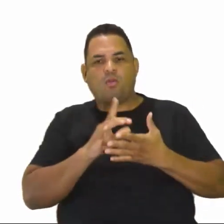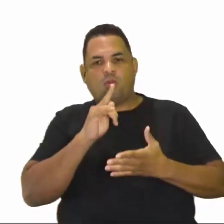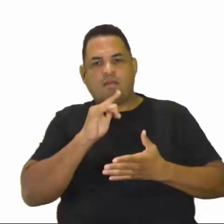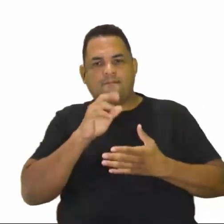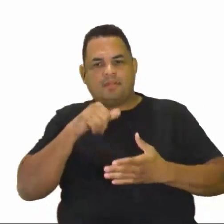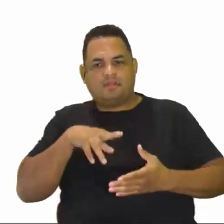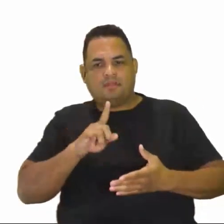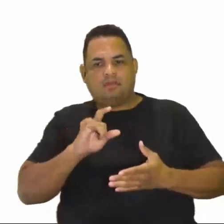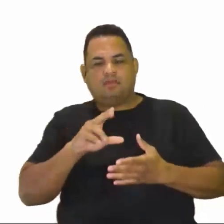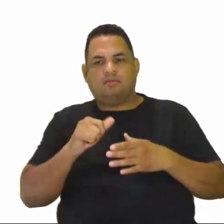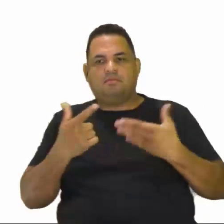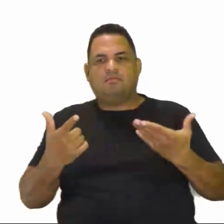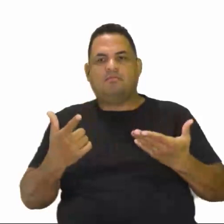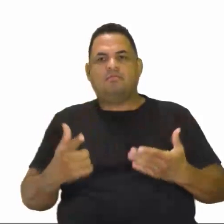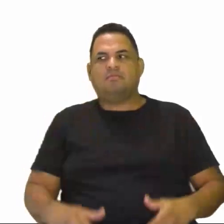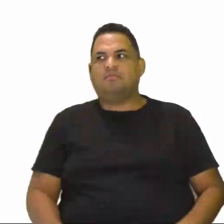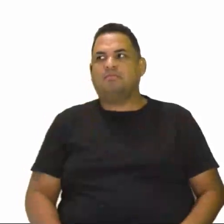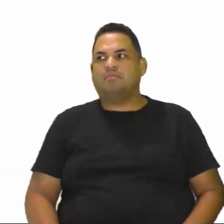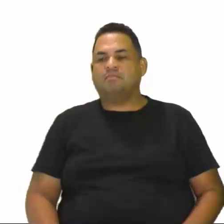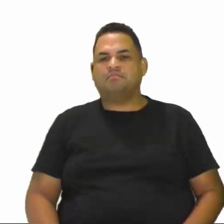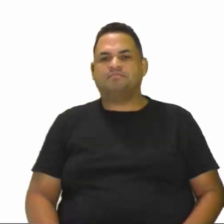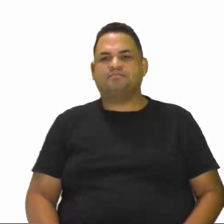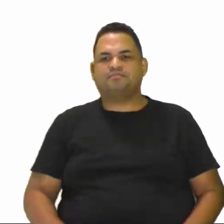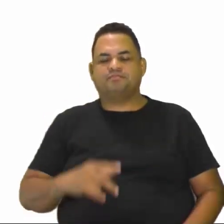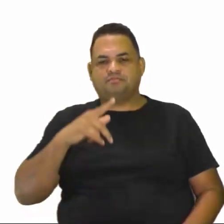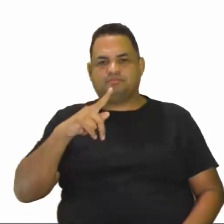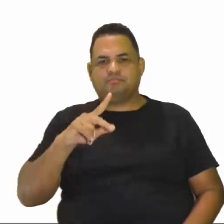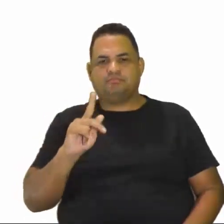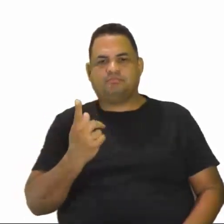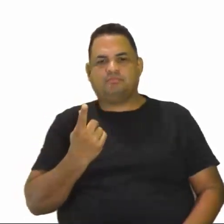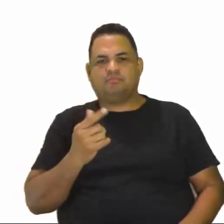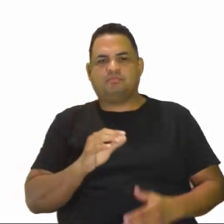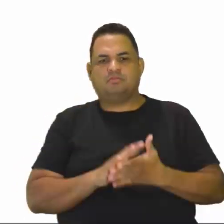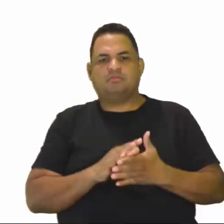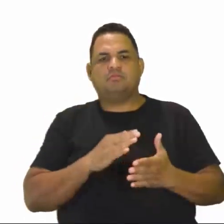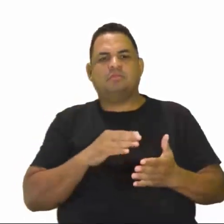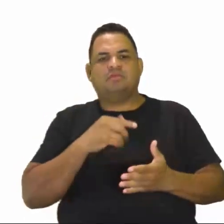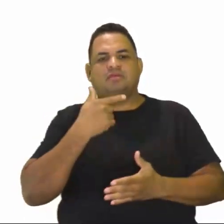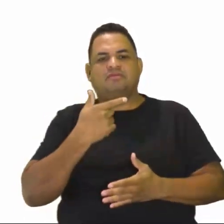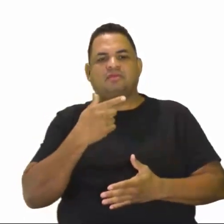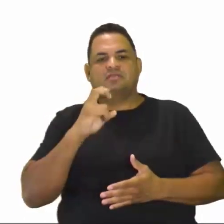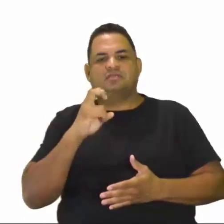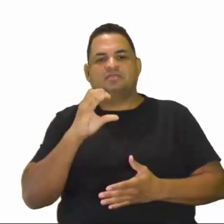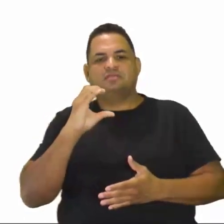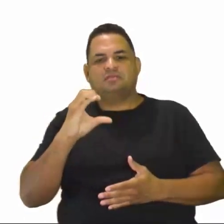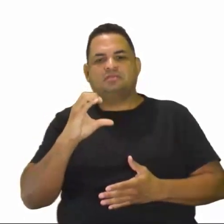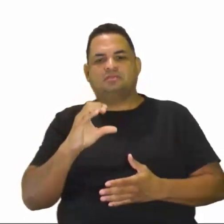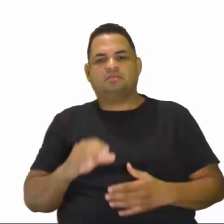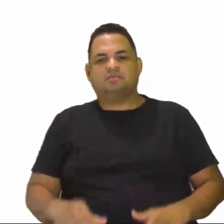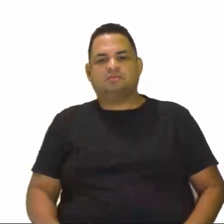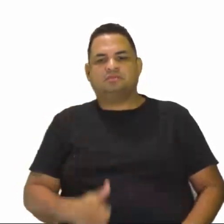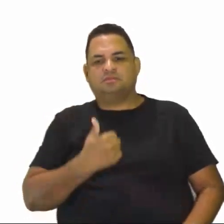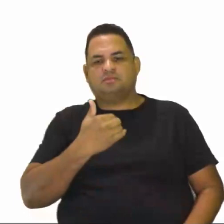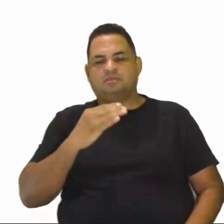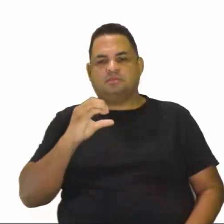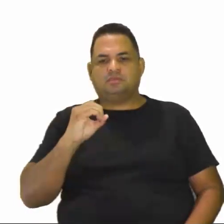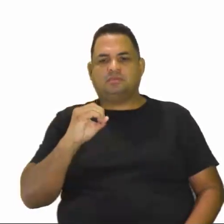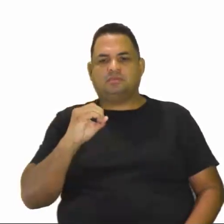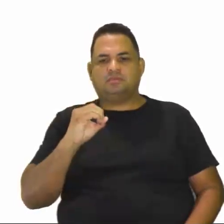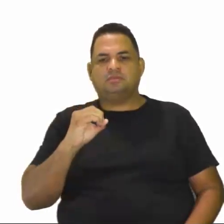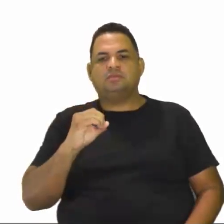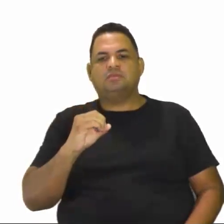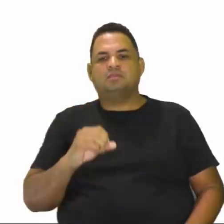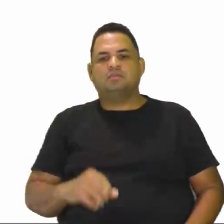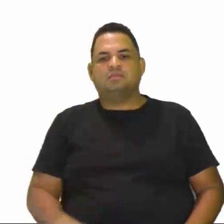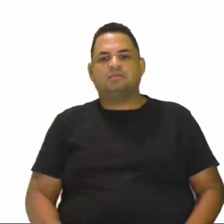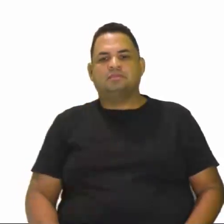viram lá no rótulo da água mineral? O pH dela a 25 graus Celsius é o que, ó? 10. Dessa